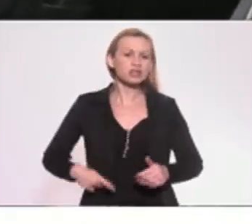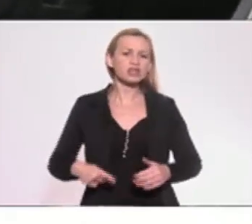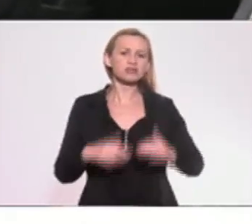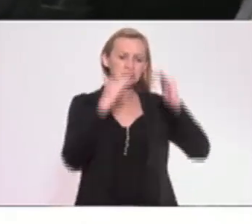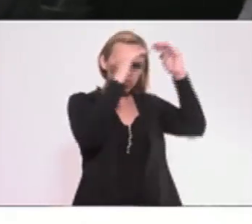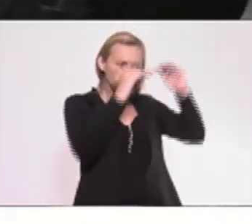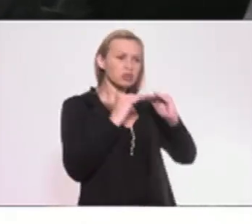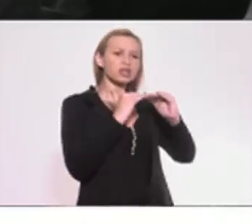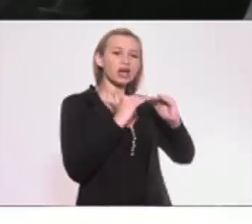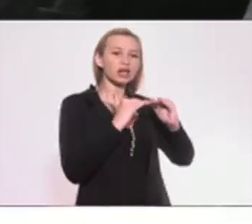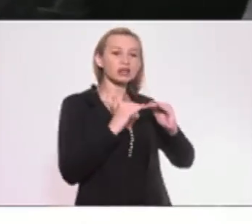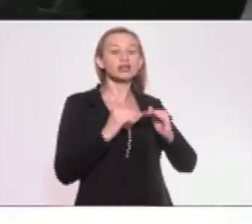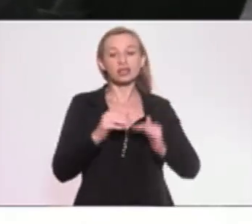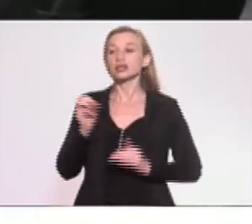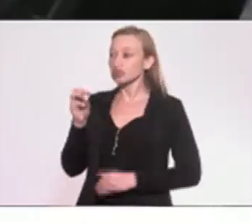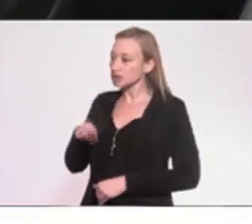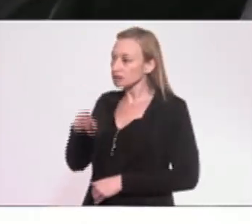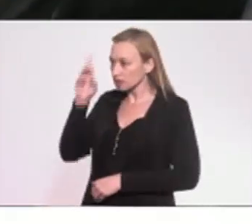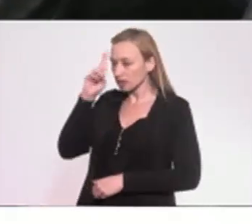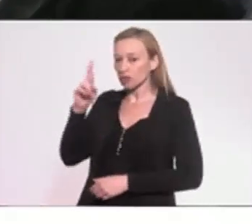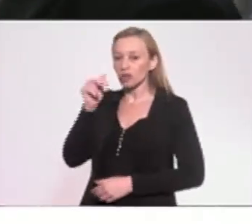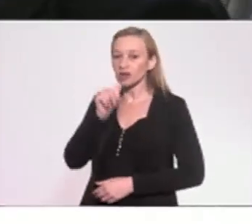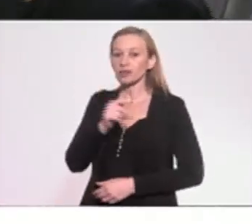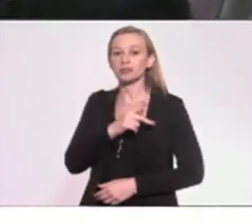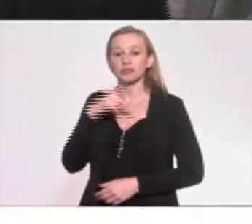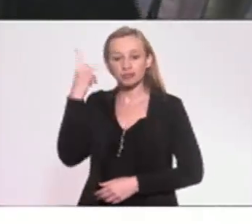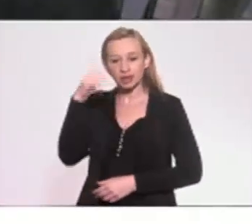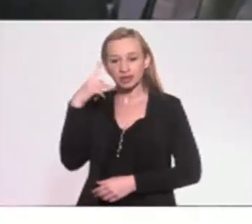respeitar. Sim, senhora. Parlamentar.